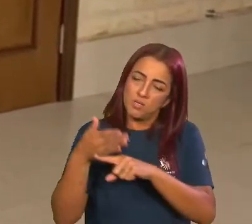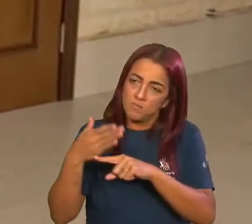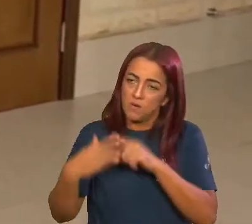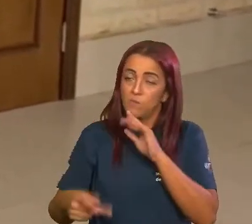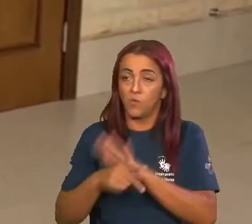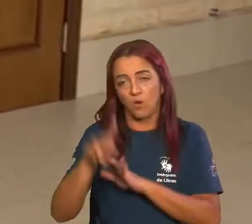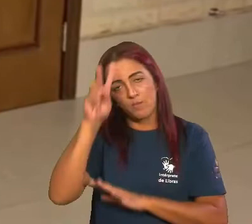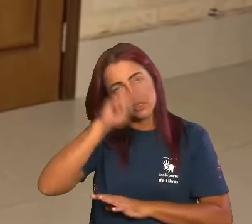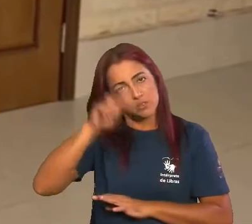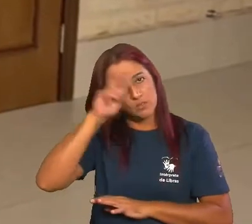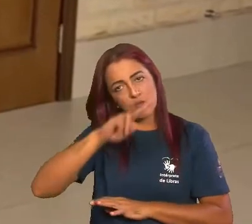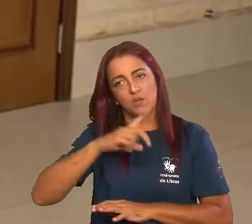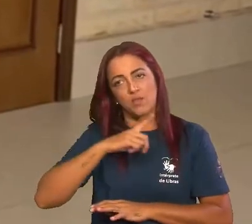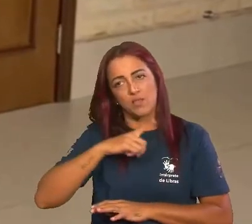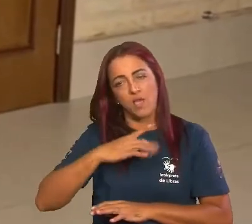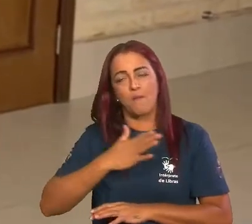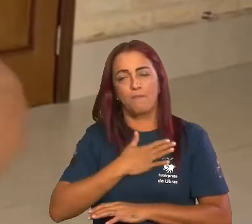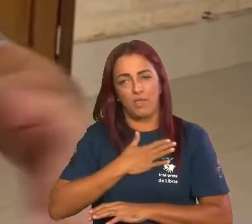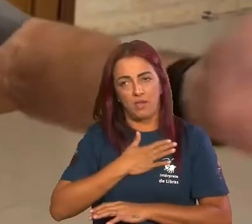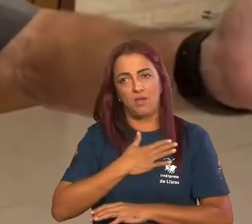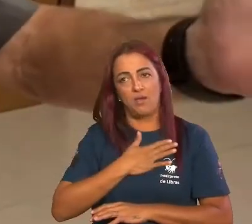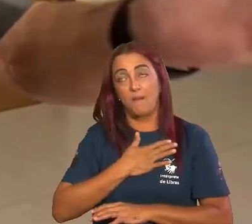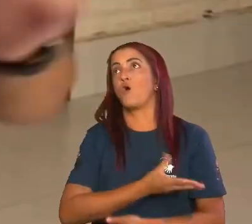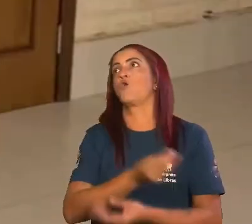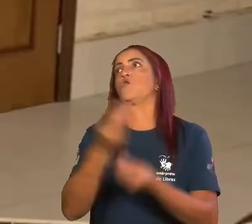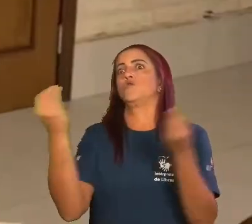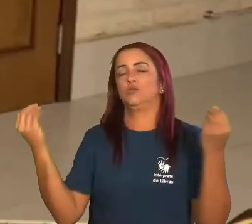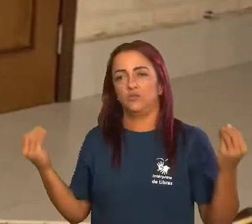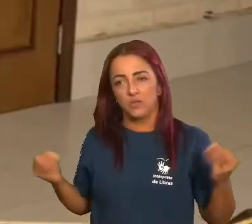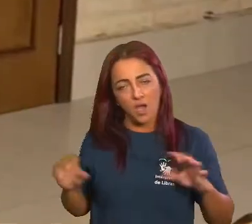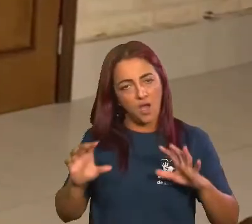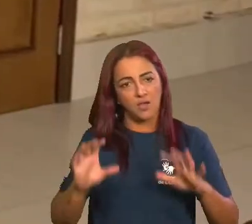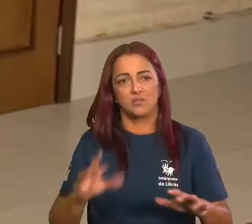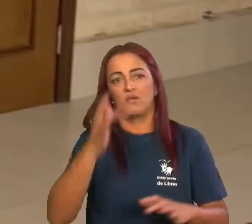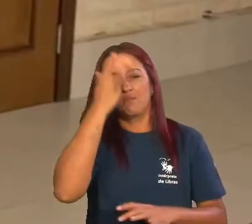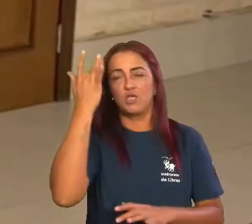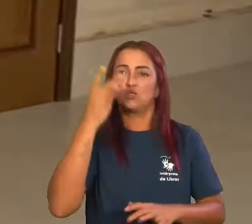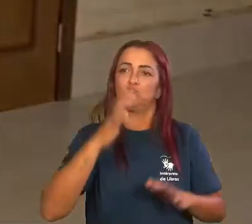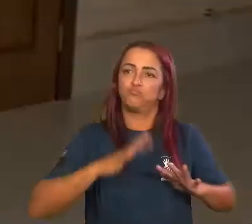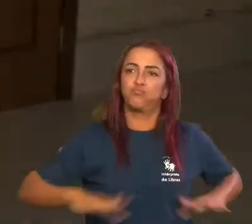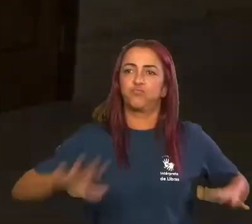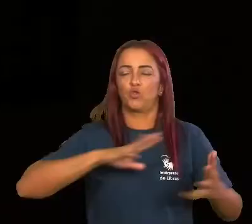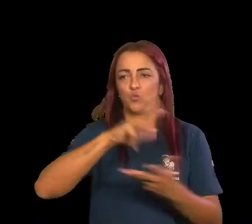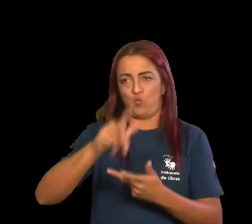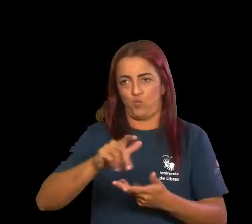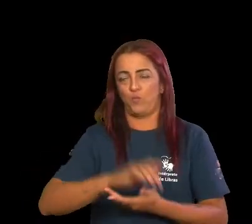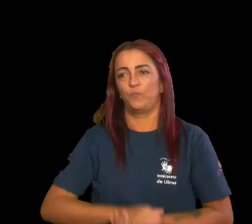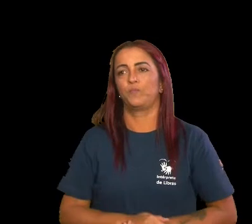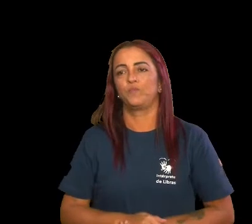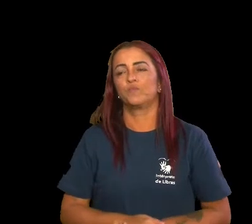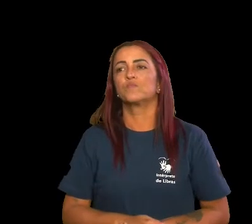e você fazer parte da minha e de tantas e tantas milhares de pessoas espalhadas pelo mundo afora.